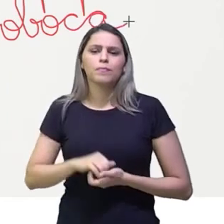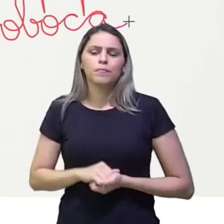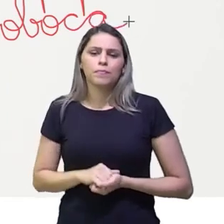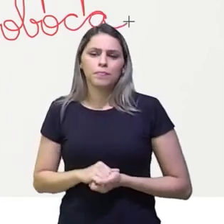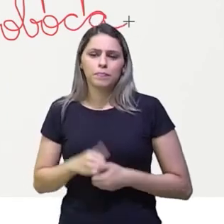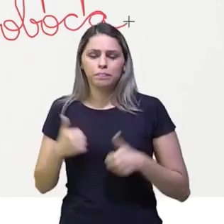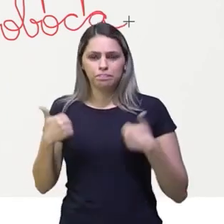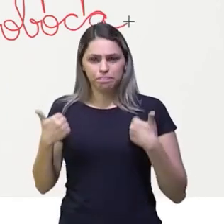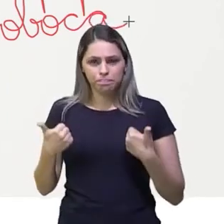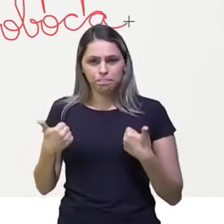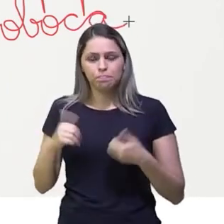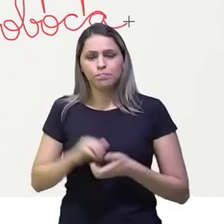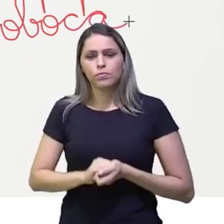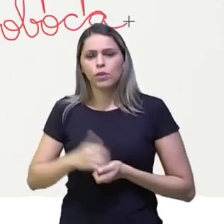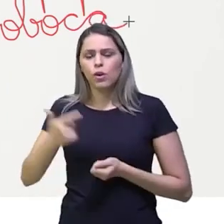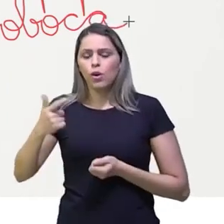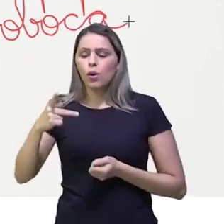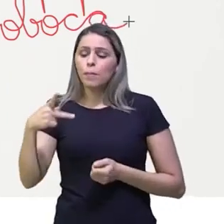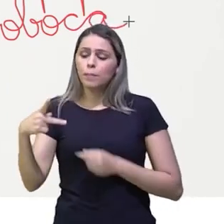Muito bem. Letra P.